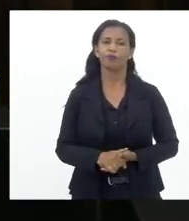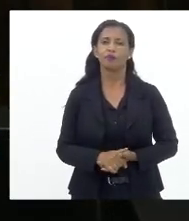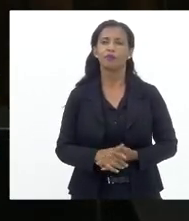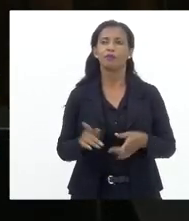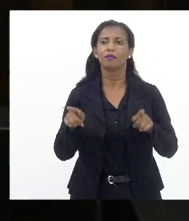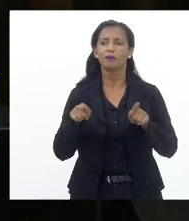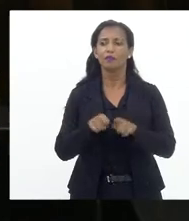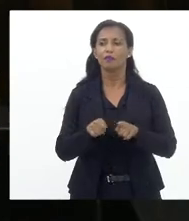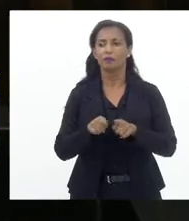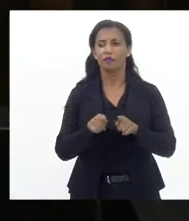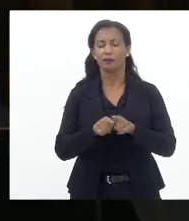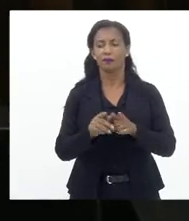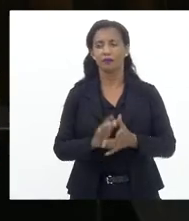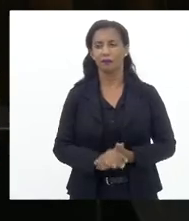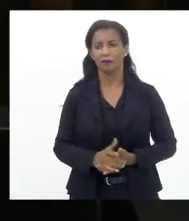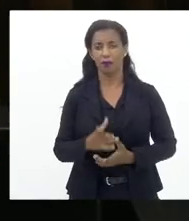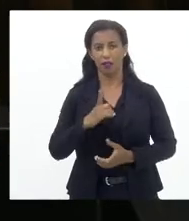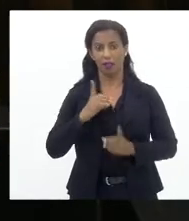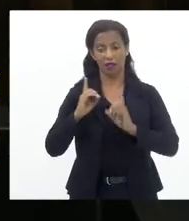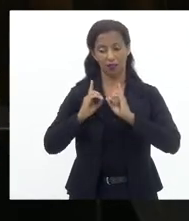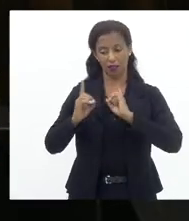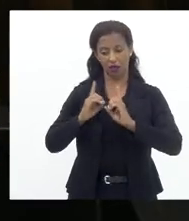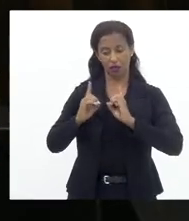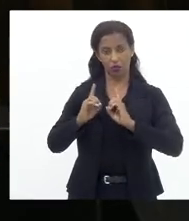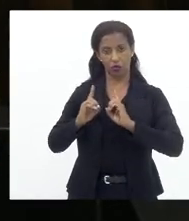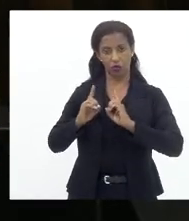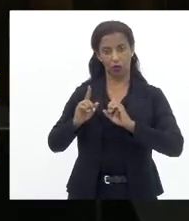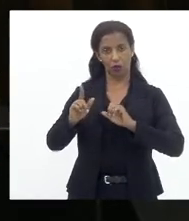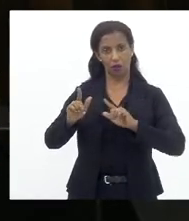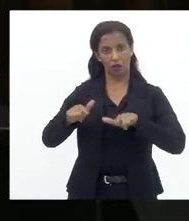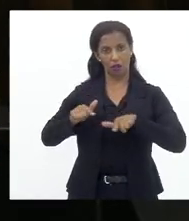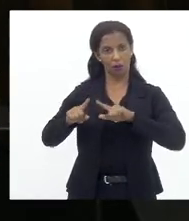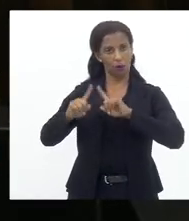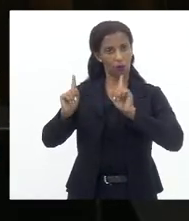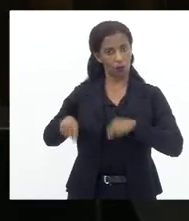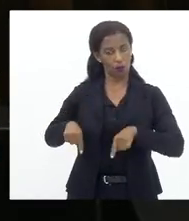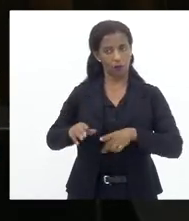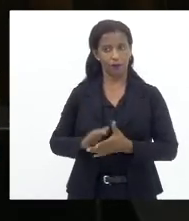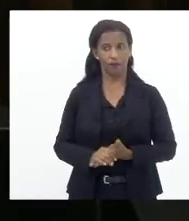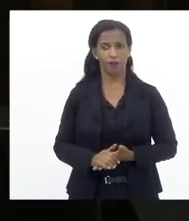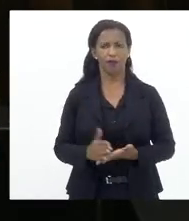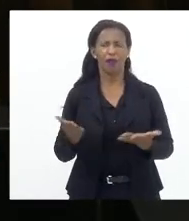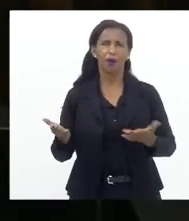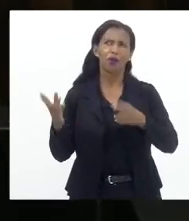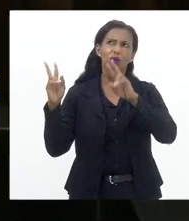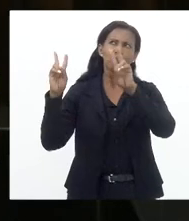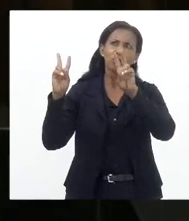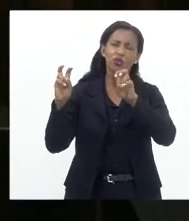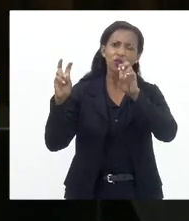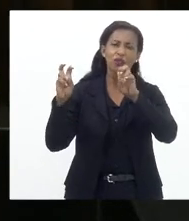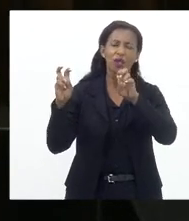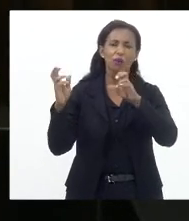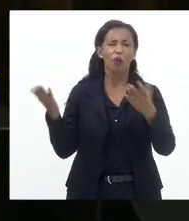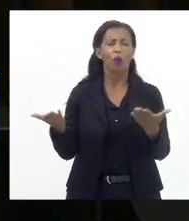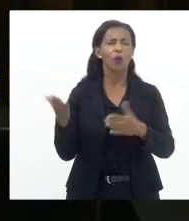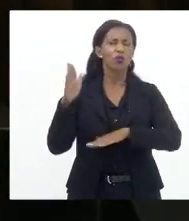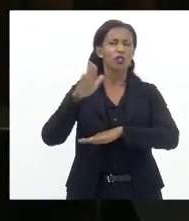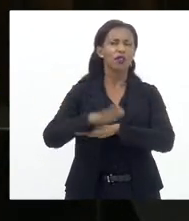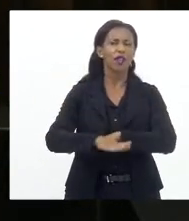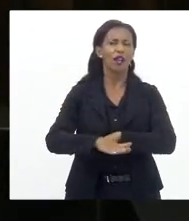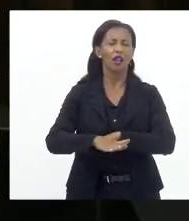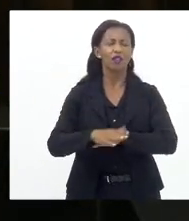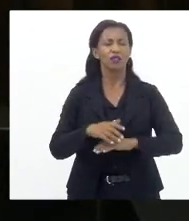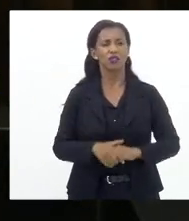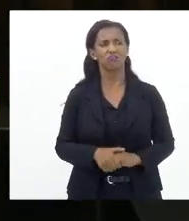também o que discutir a questão do Servidor Público agora os temas que foram trazidos nessa tarde senhora